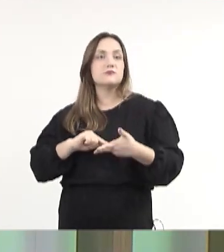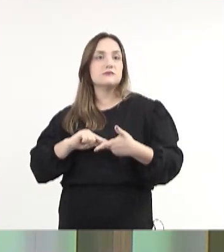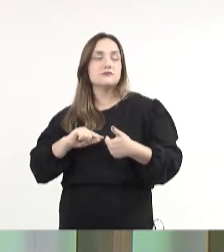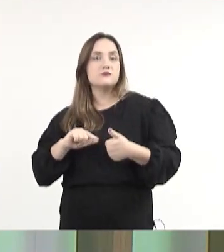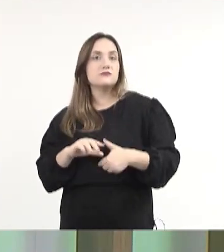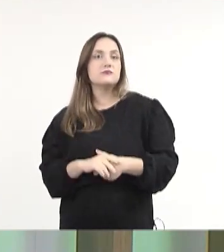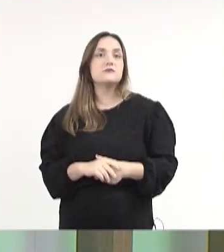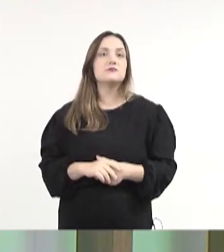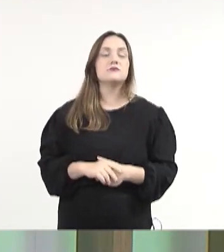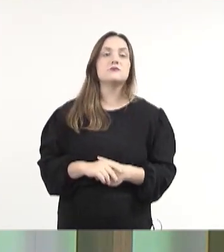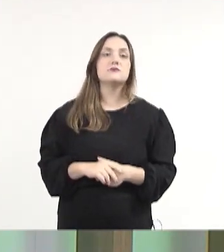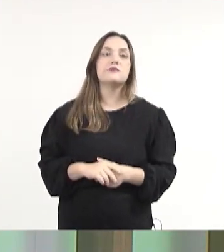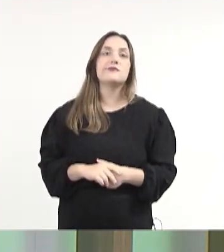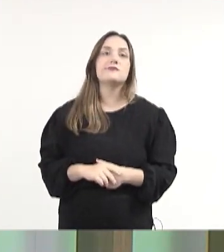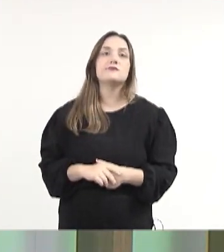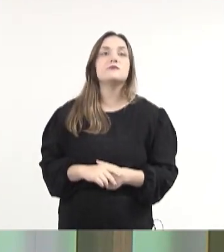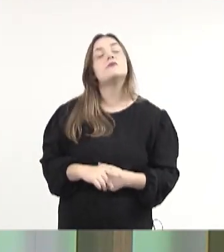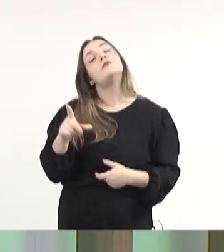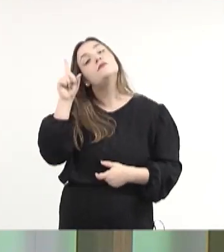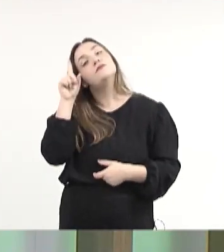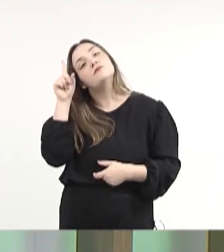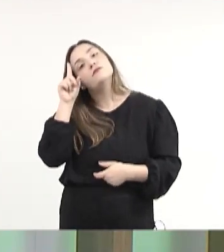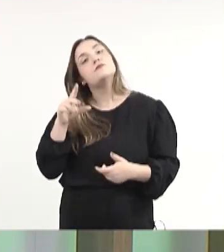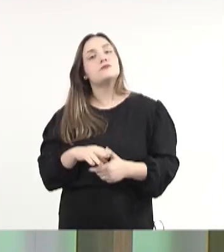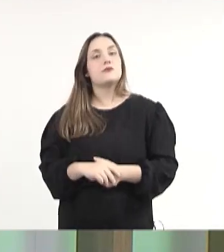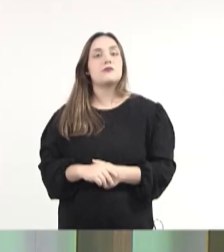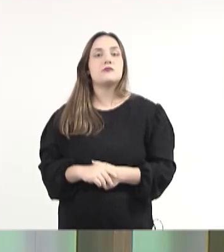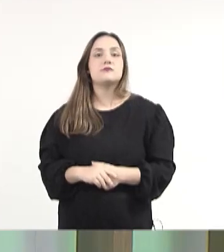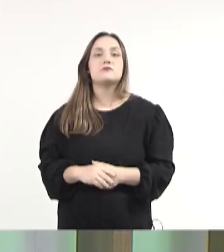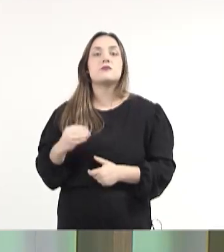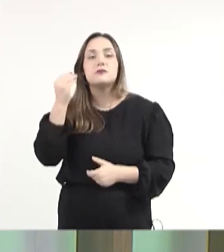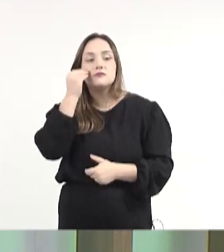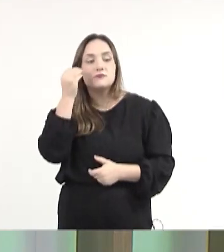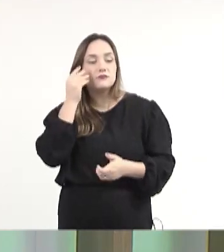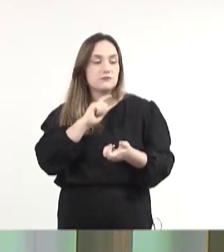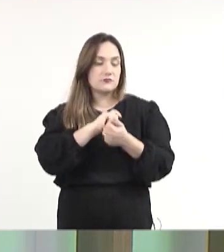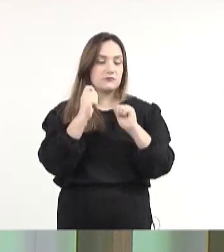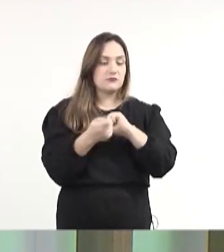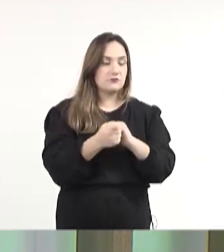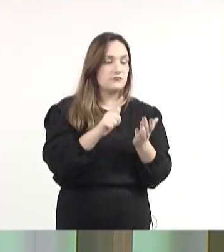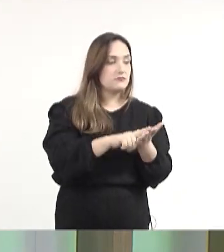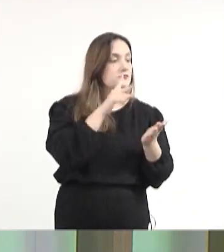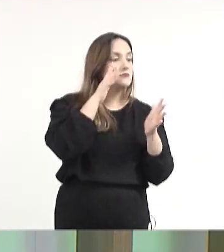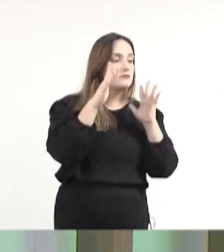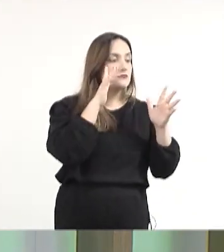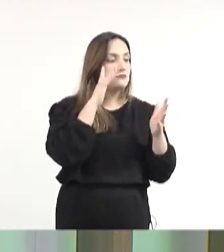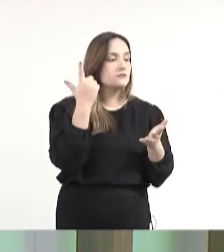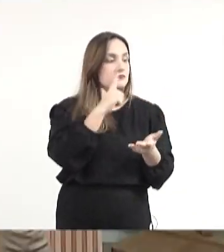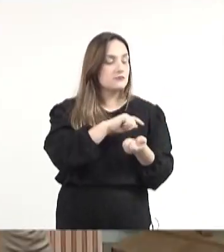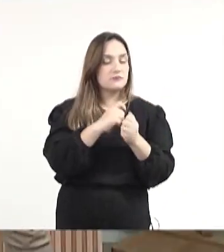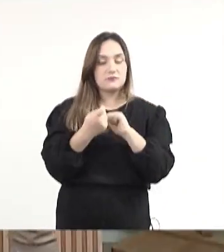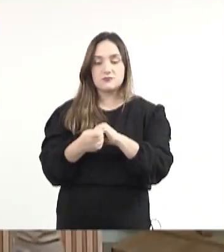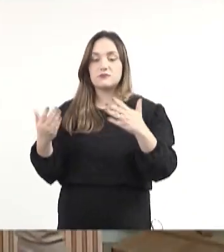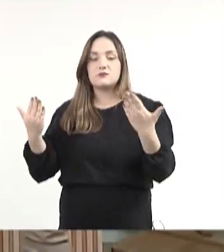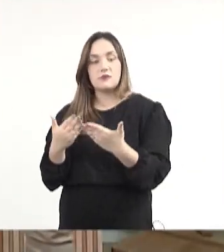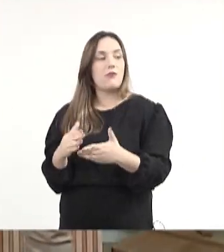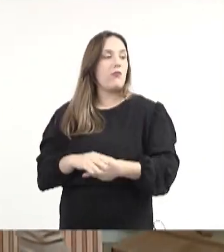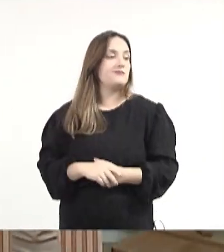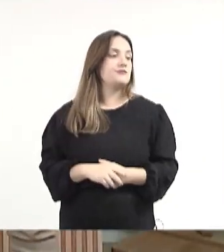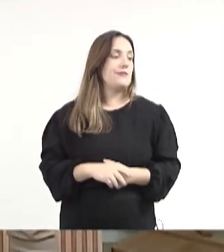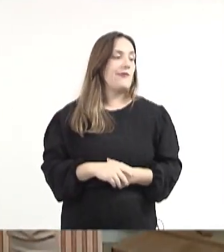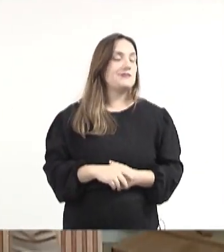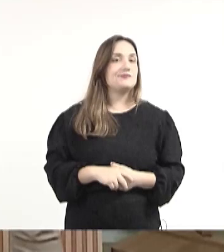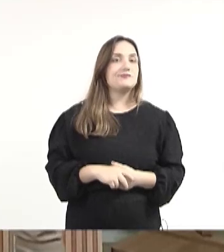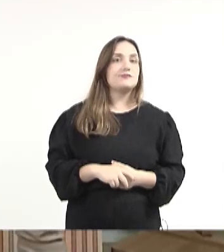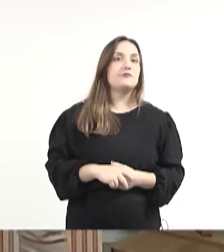coisas, cenário, para todo dia tentar tirar do papel, né? E a gente conseguiu chegar até aqui nesse momento. Bom, então a